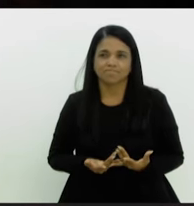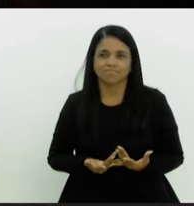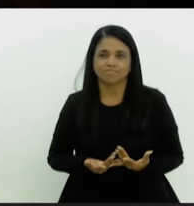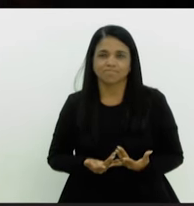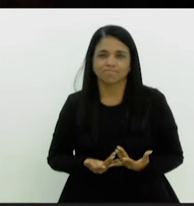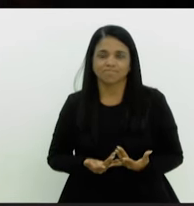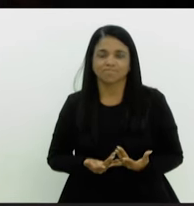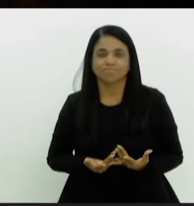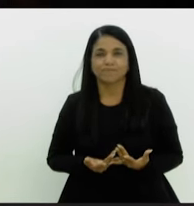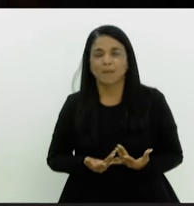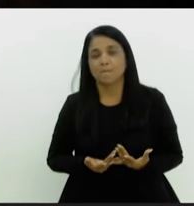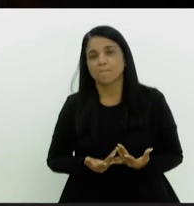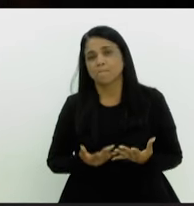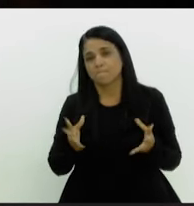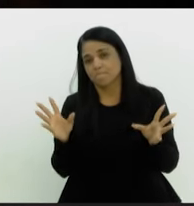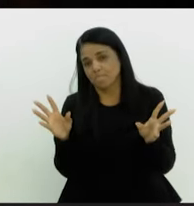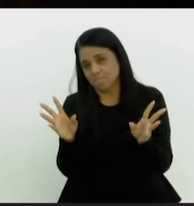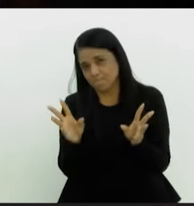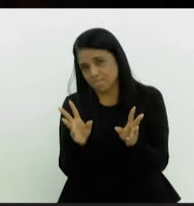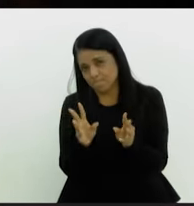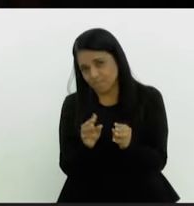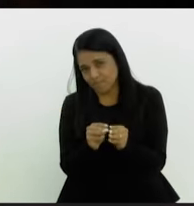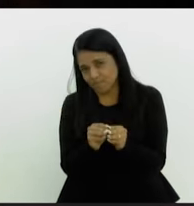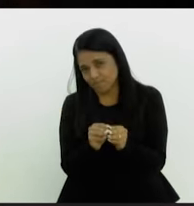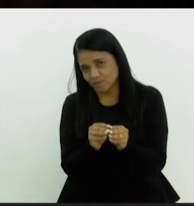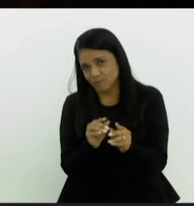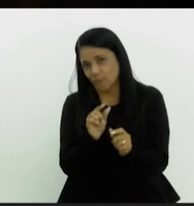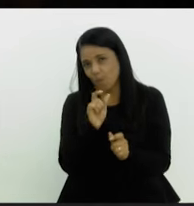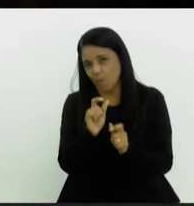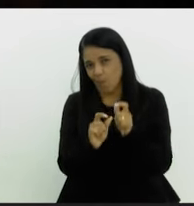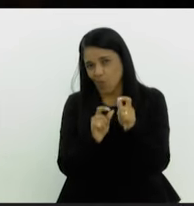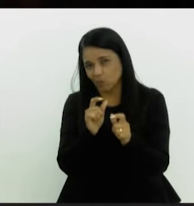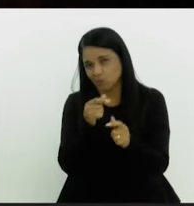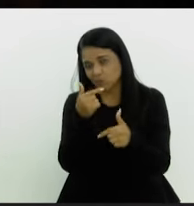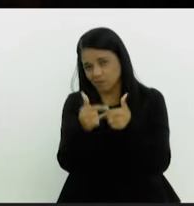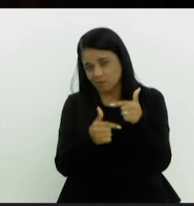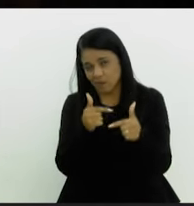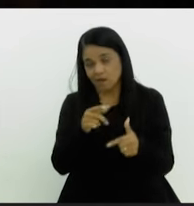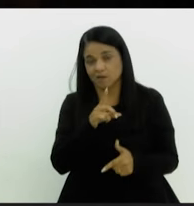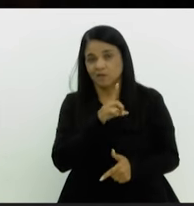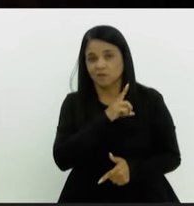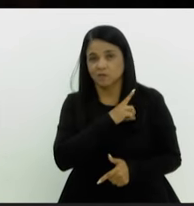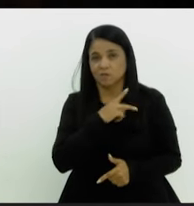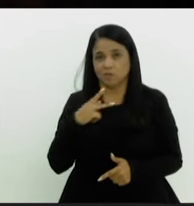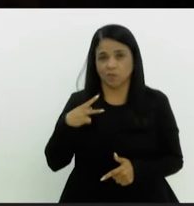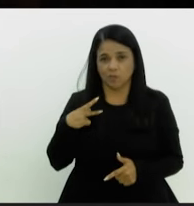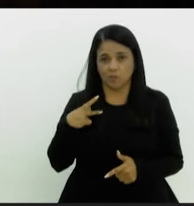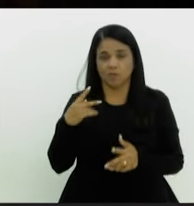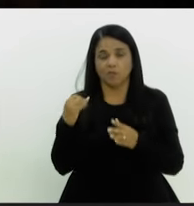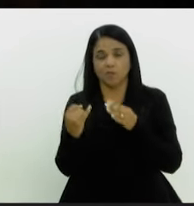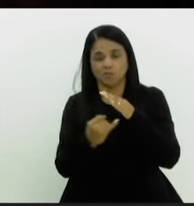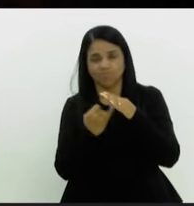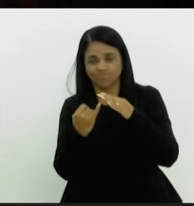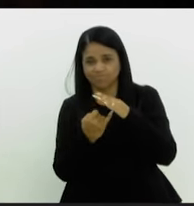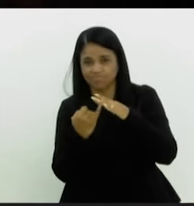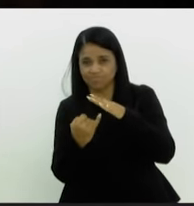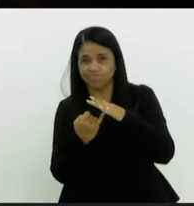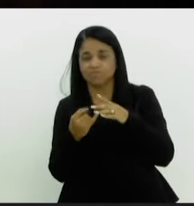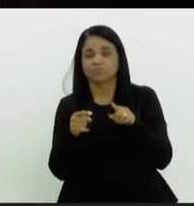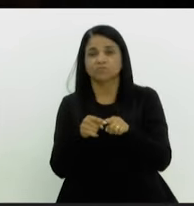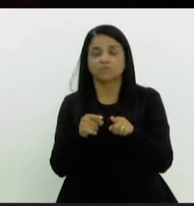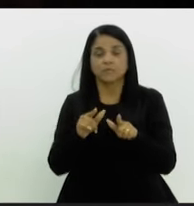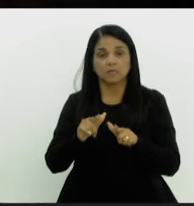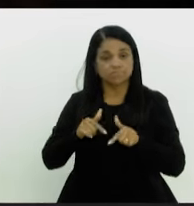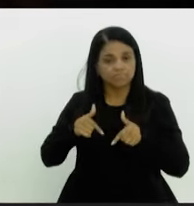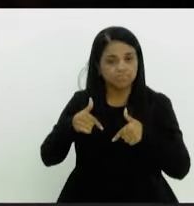eh pequeno de tudo que a gente faz a defensoria é uma instituição e que tem a missão constitucional de